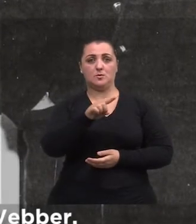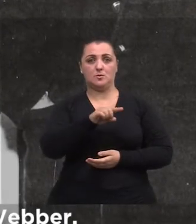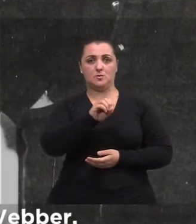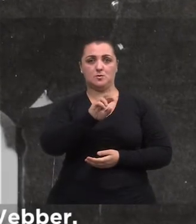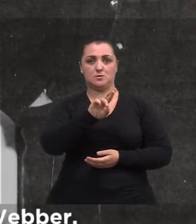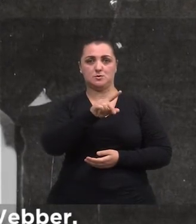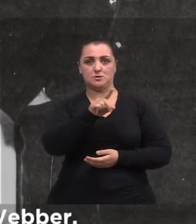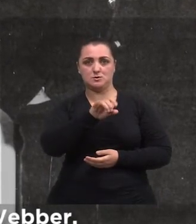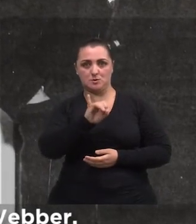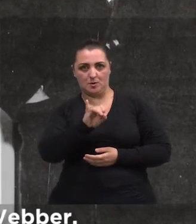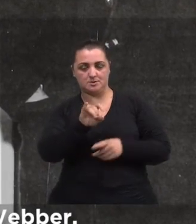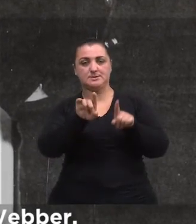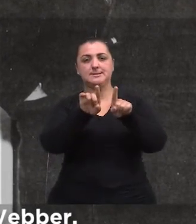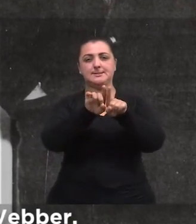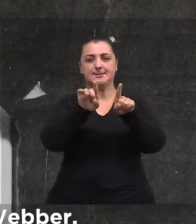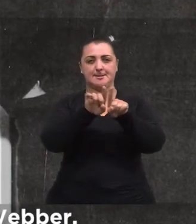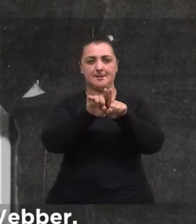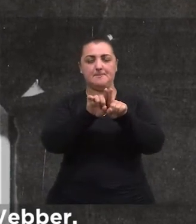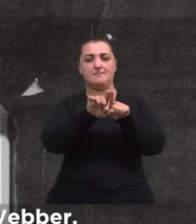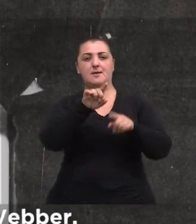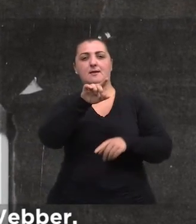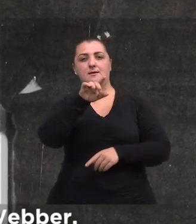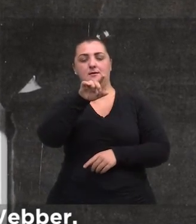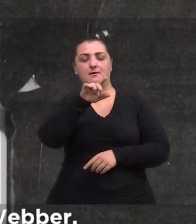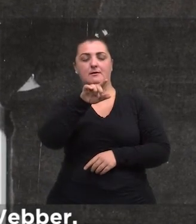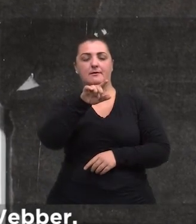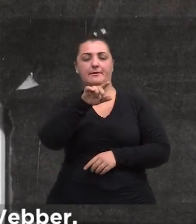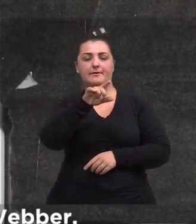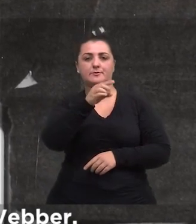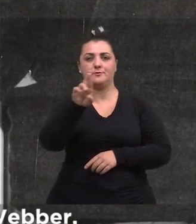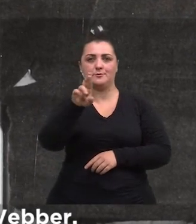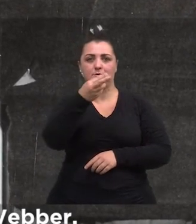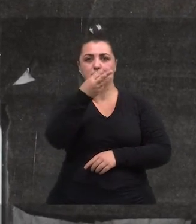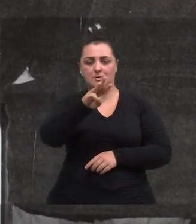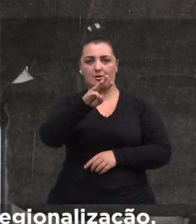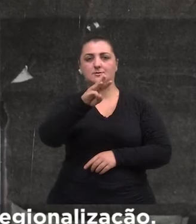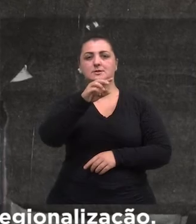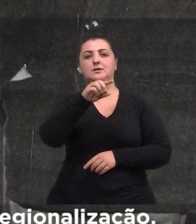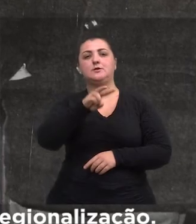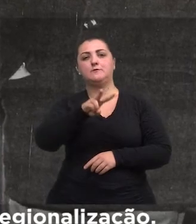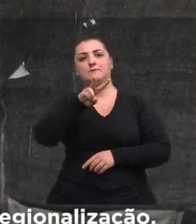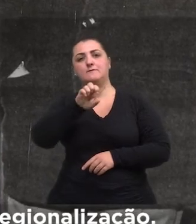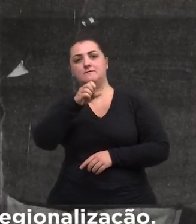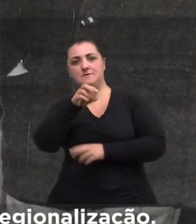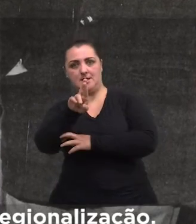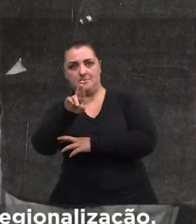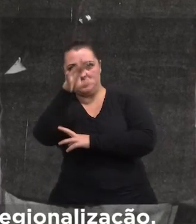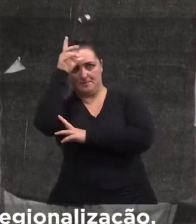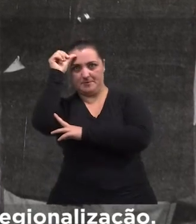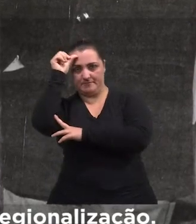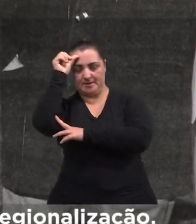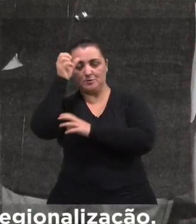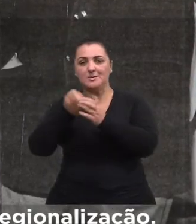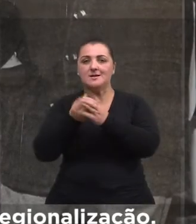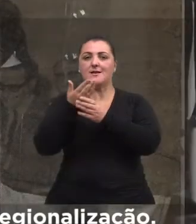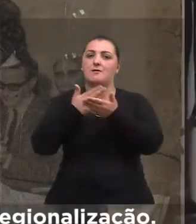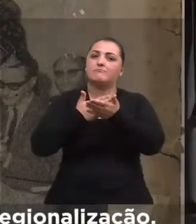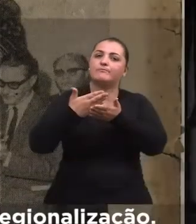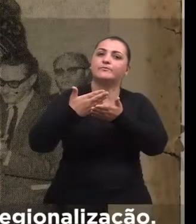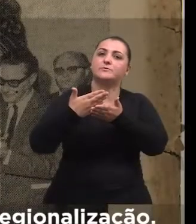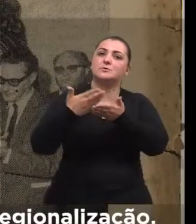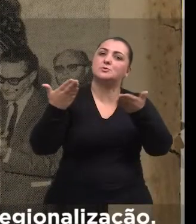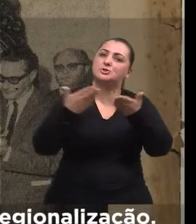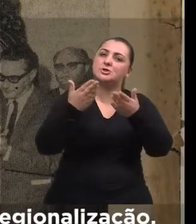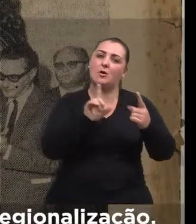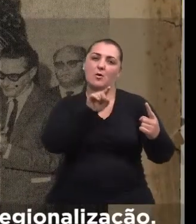Dom Benedito Zorzi, Dr. Virvi Ramos e o prefeito Hermes João Weber foram os precursores desta instituição que